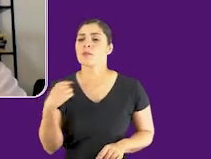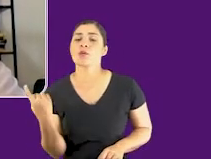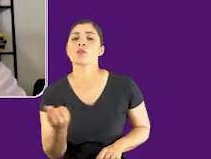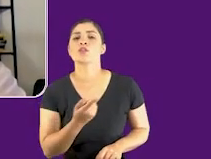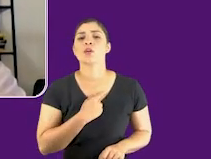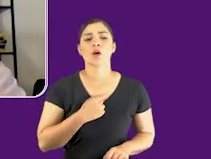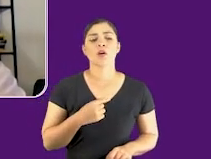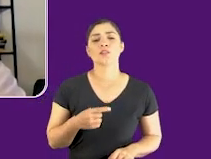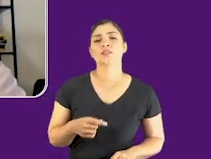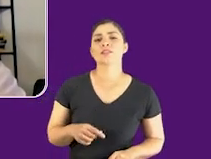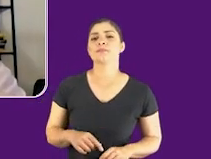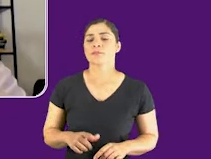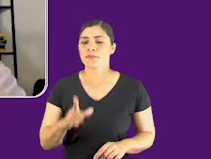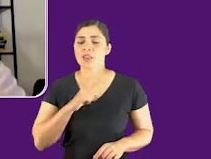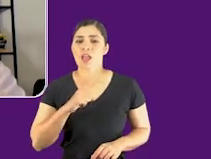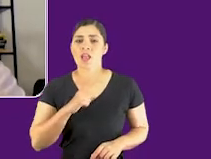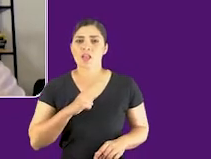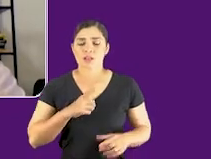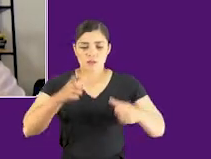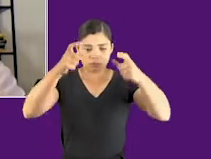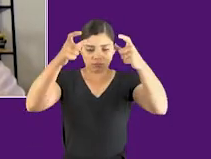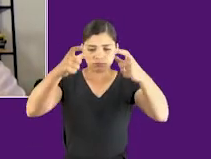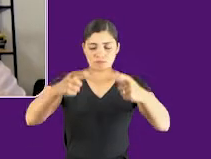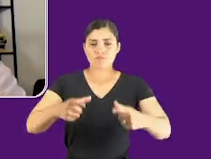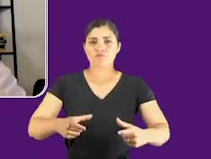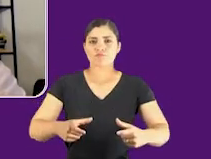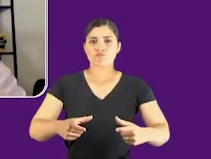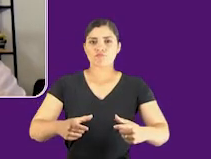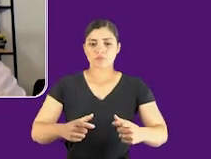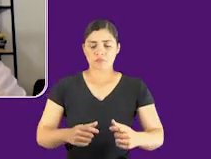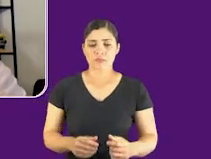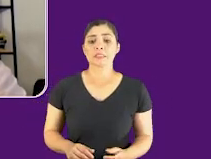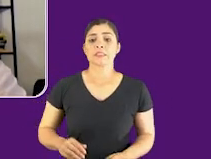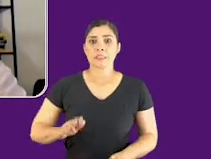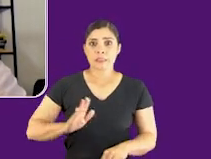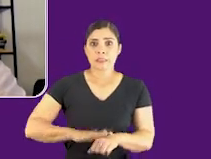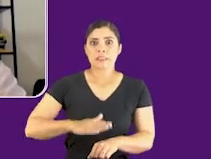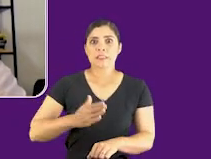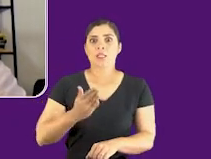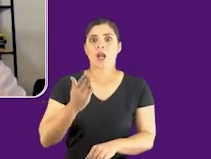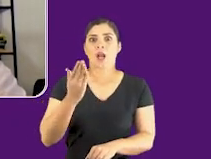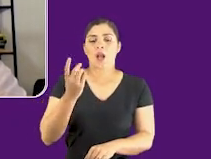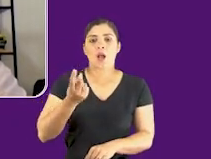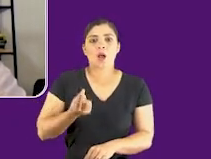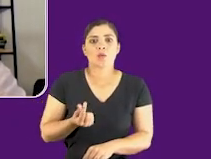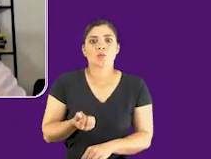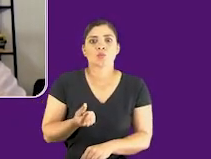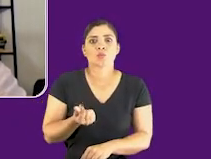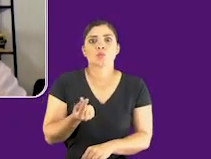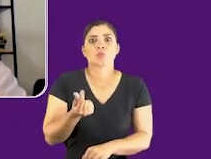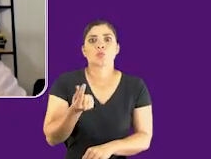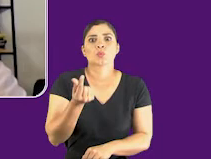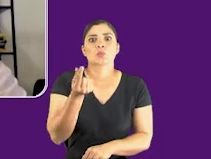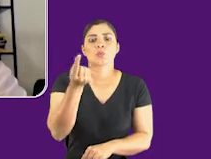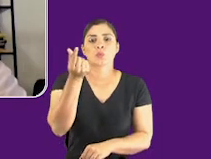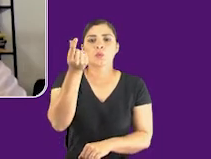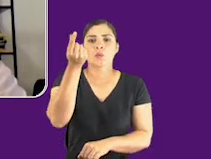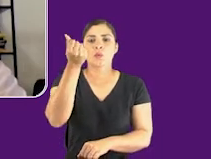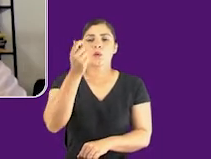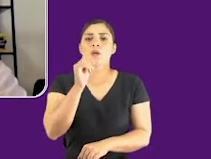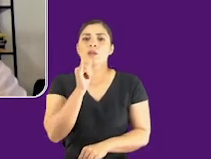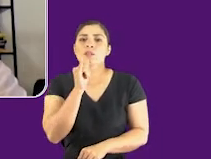ter uma noção nós temos unidades o que tem uma proporção altíssima de vendas por icon e subiram Ainda mais